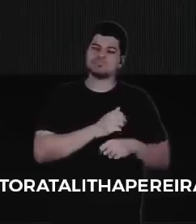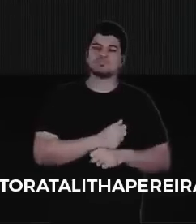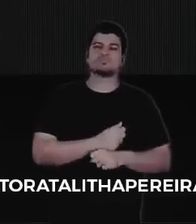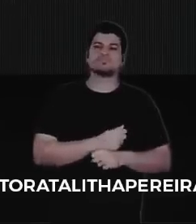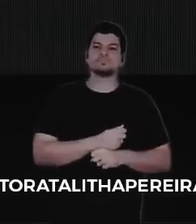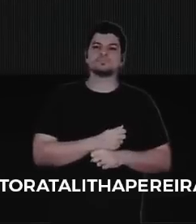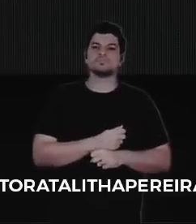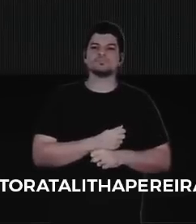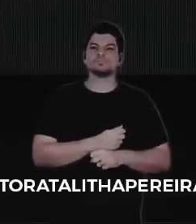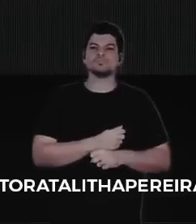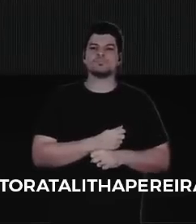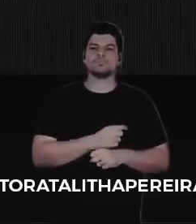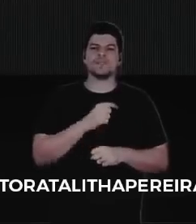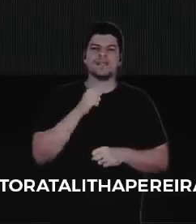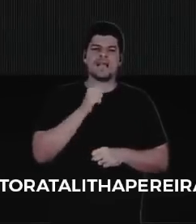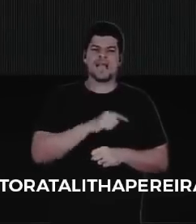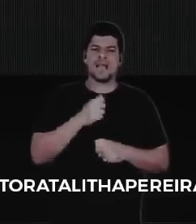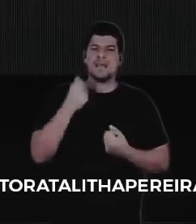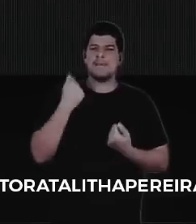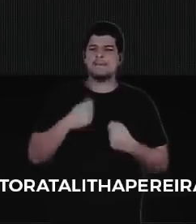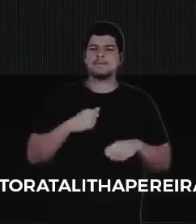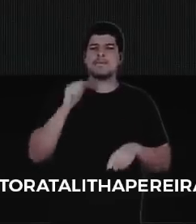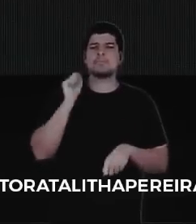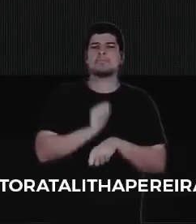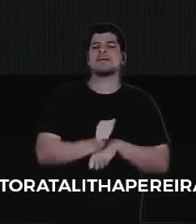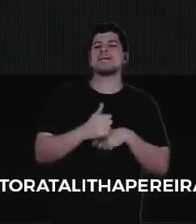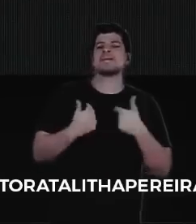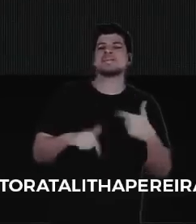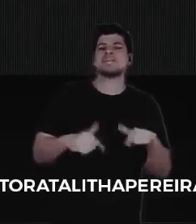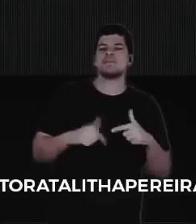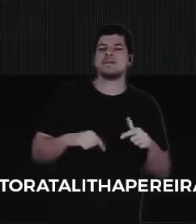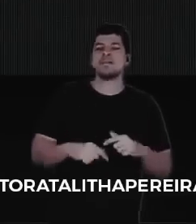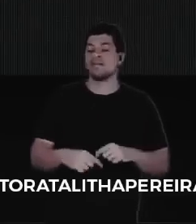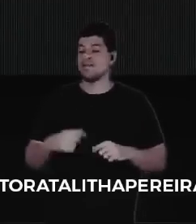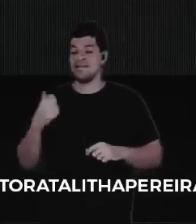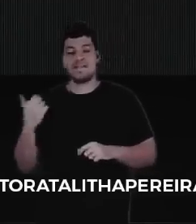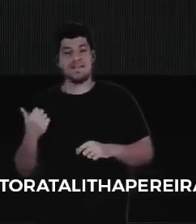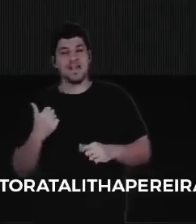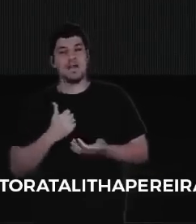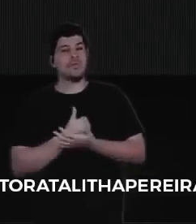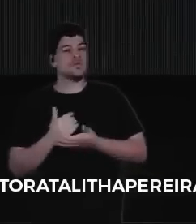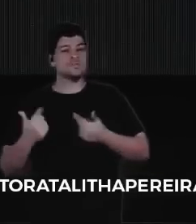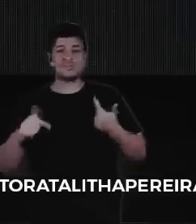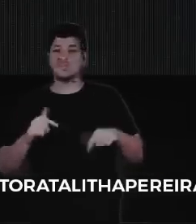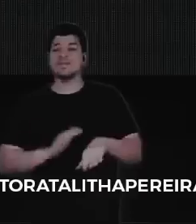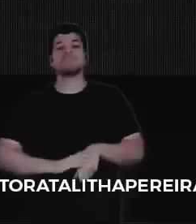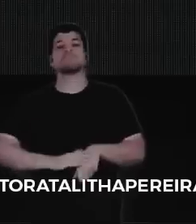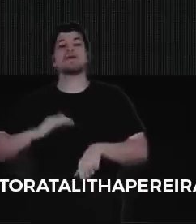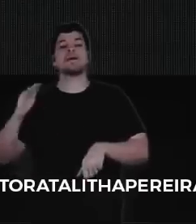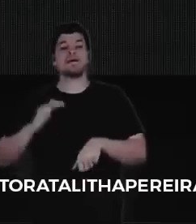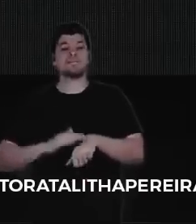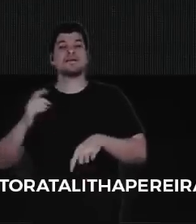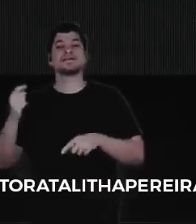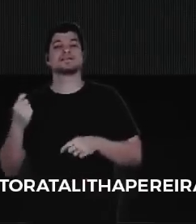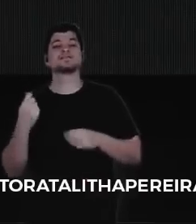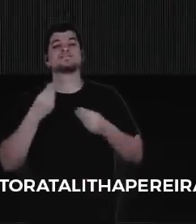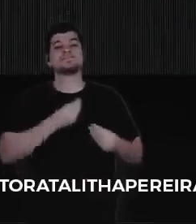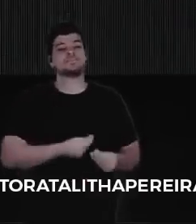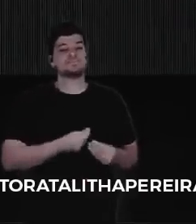Isso fez com que ele tivesse que parar de trabalhar e Margareta começou a trabalhar mais e mais para sustentar a